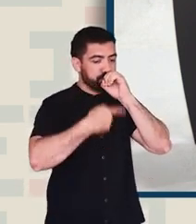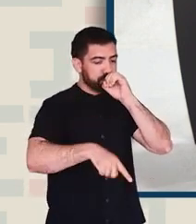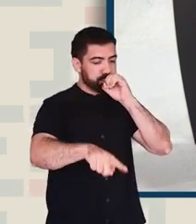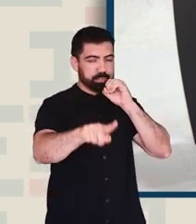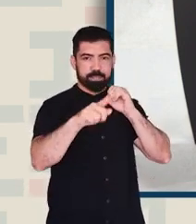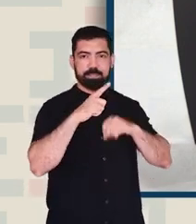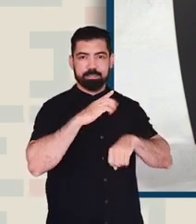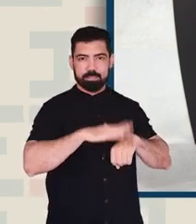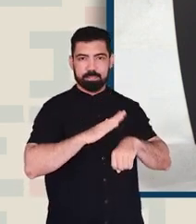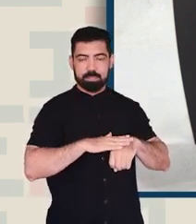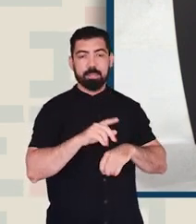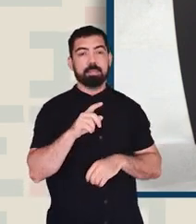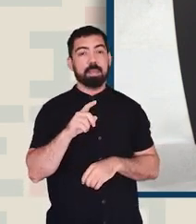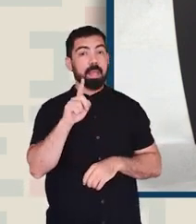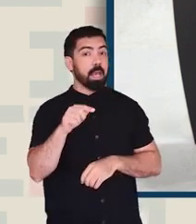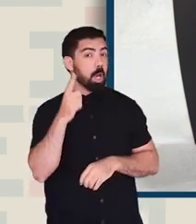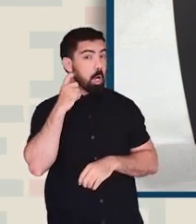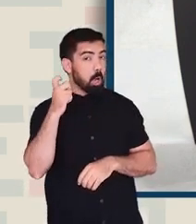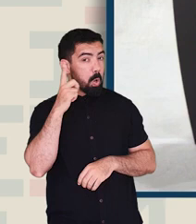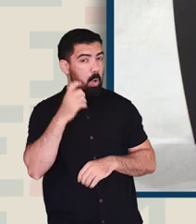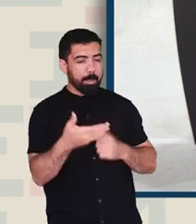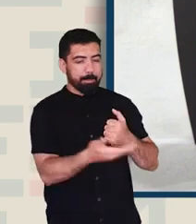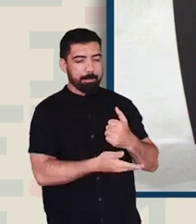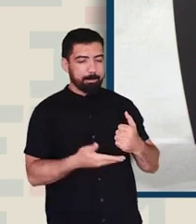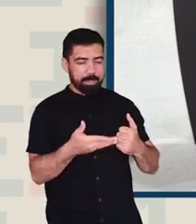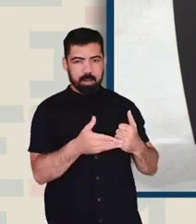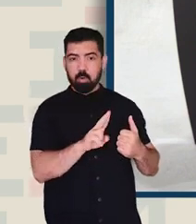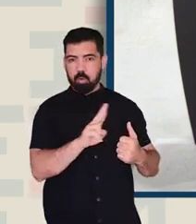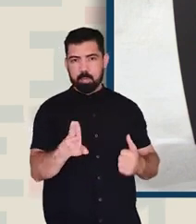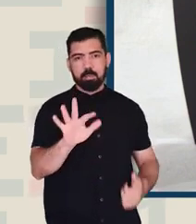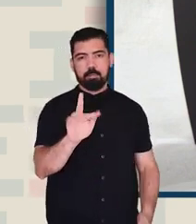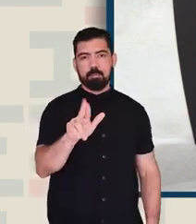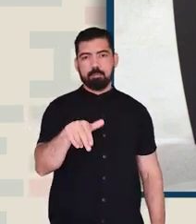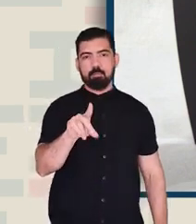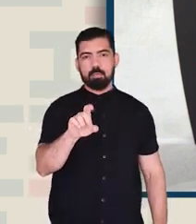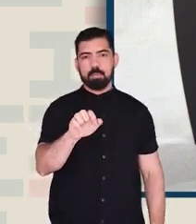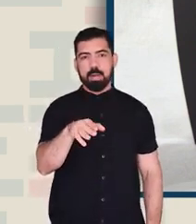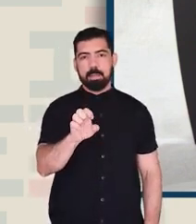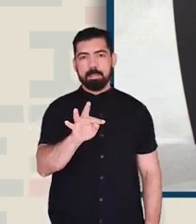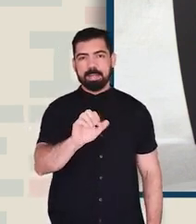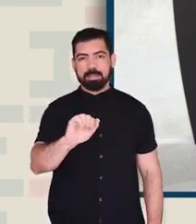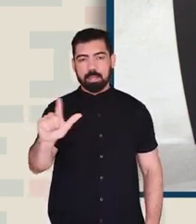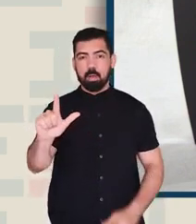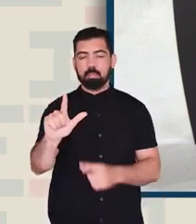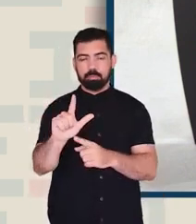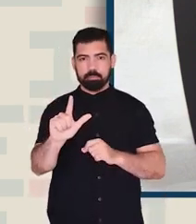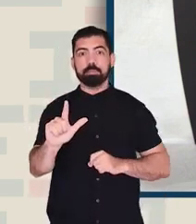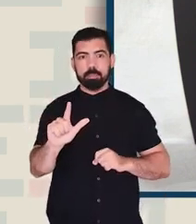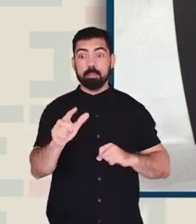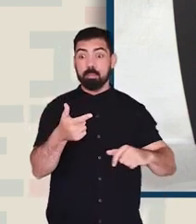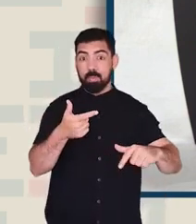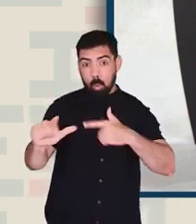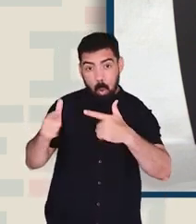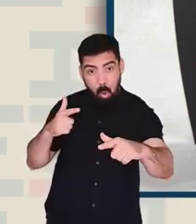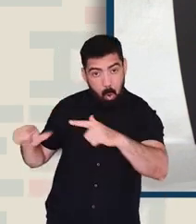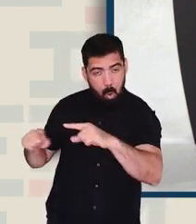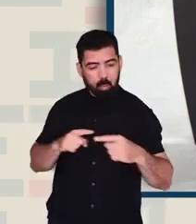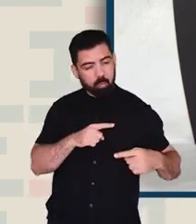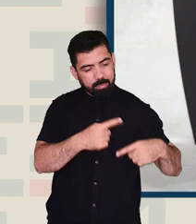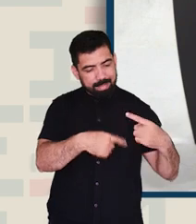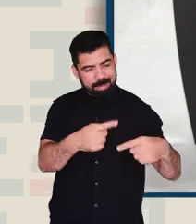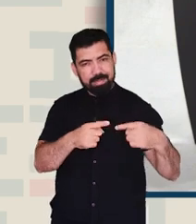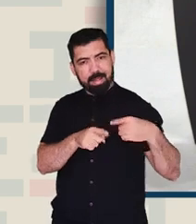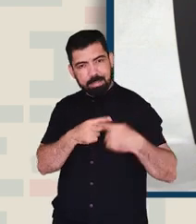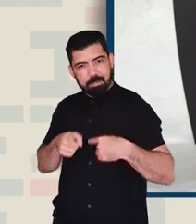som fundamental. Tá? A partir desse som fundamental, todos os outros que eu vou tocando serão